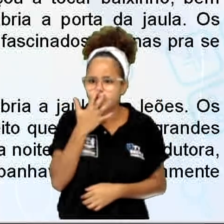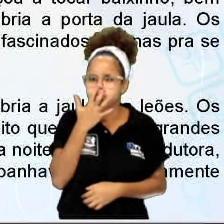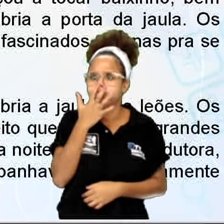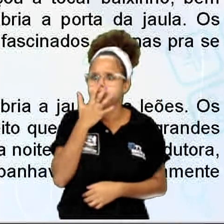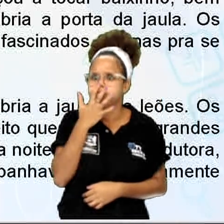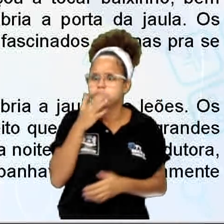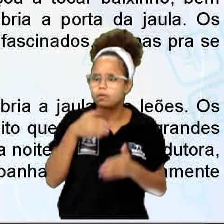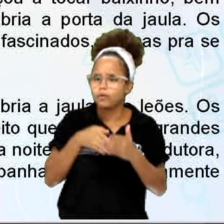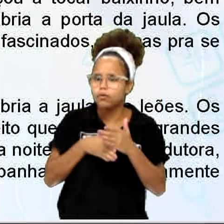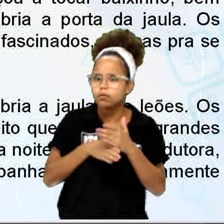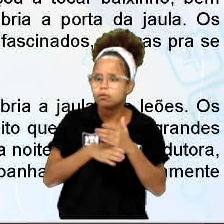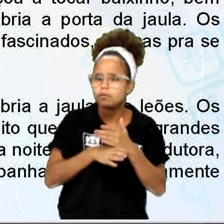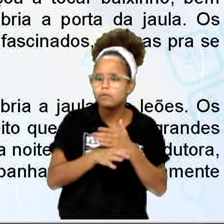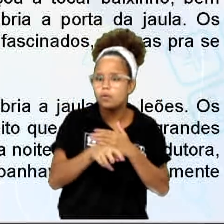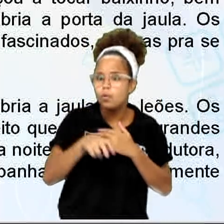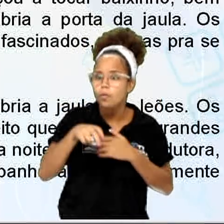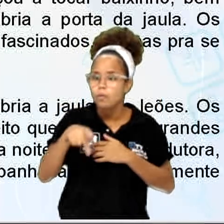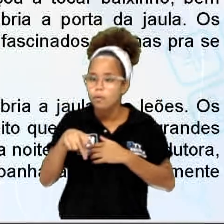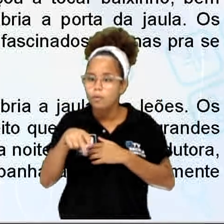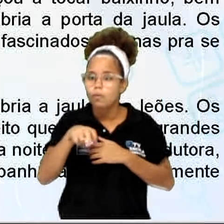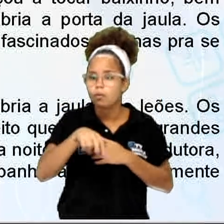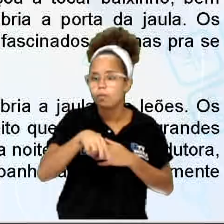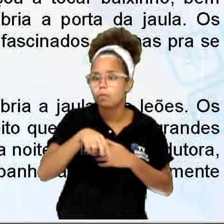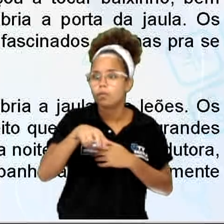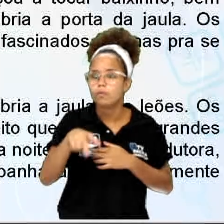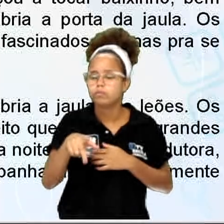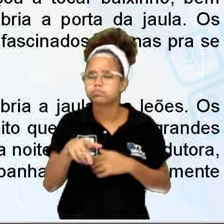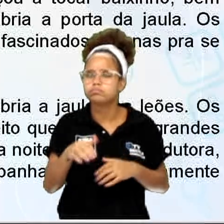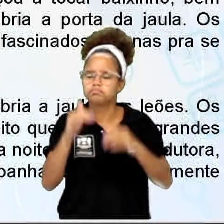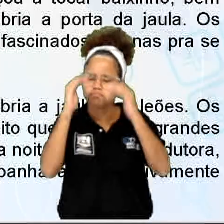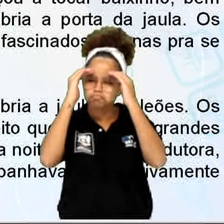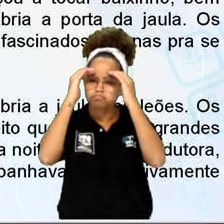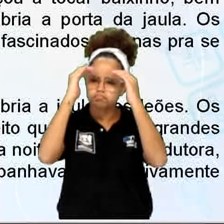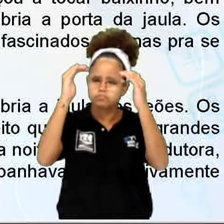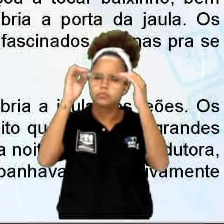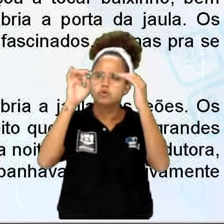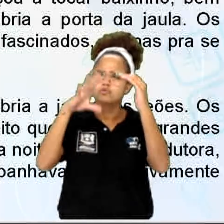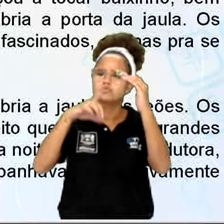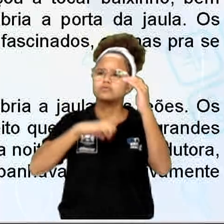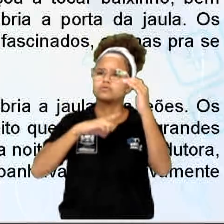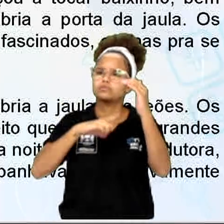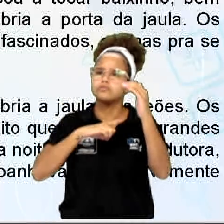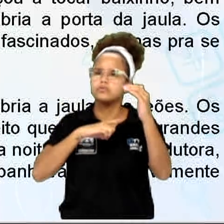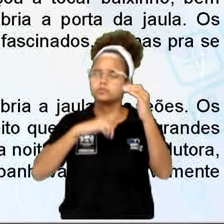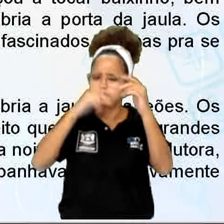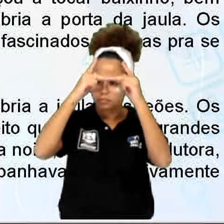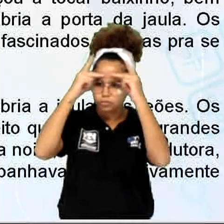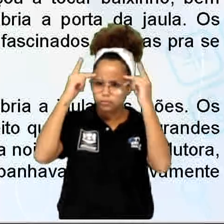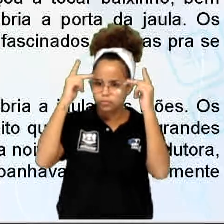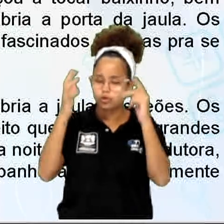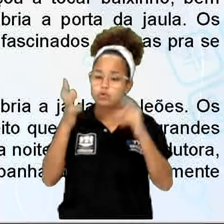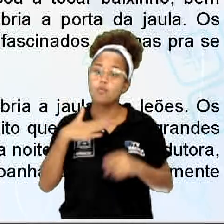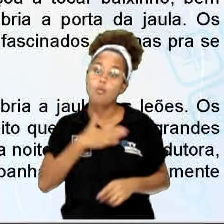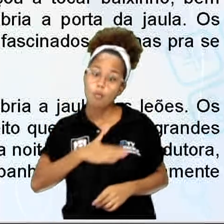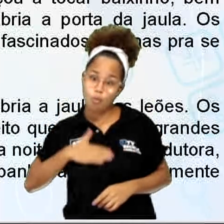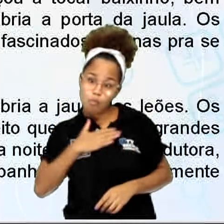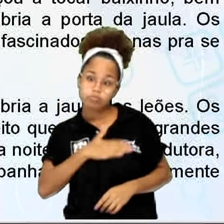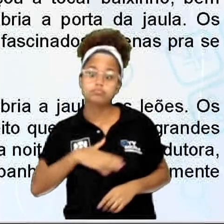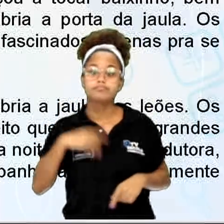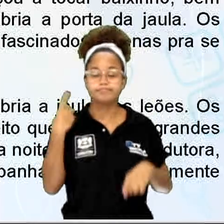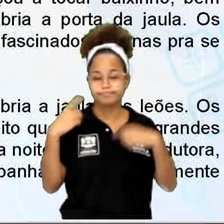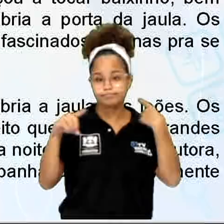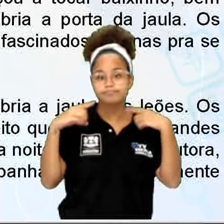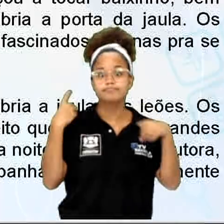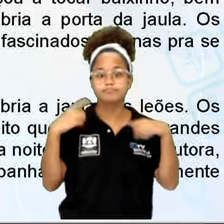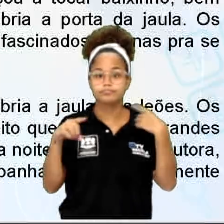saindo, pé ante pé, com o respeito que só têm os grandes aficionados da música. E